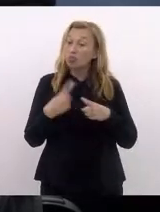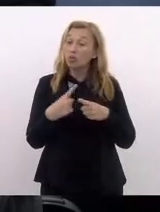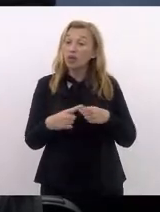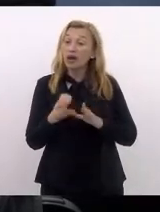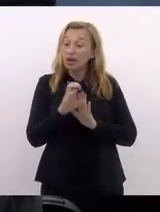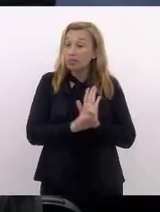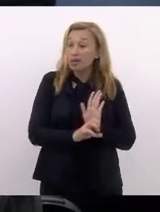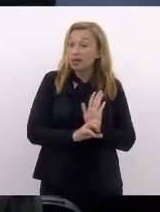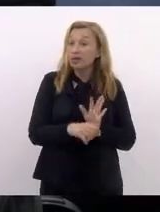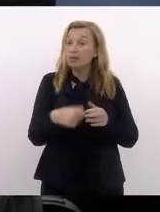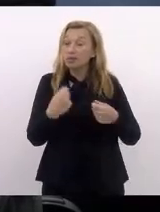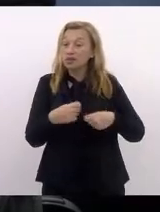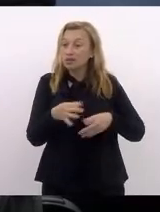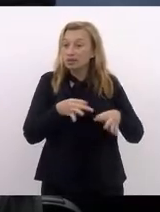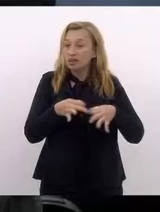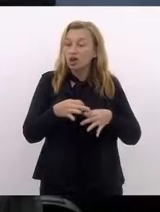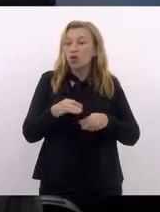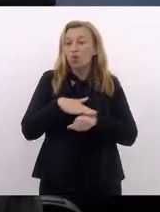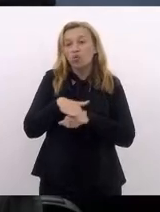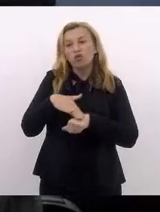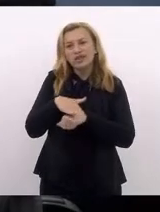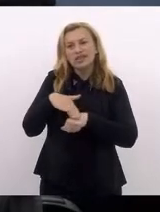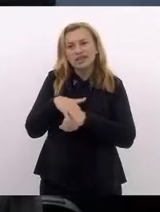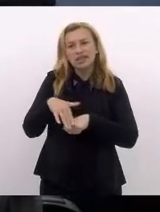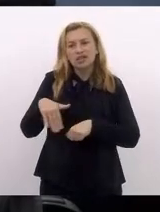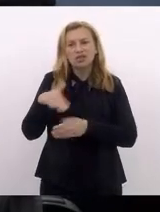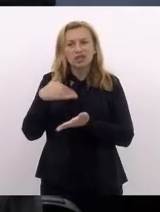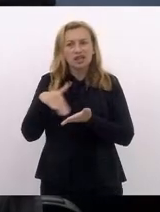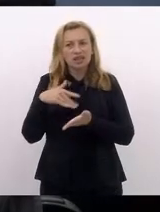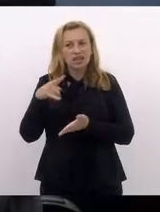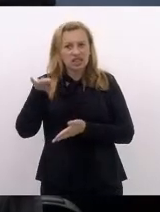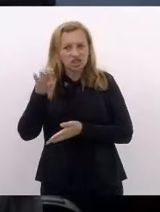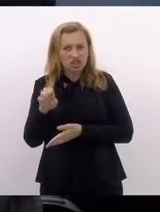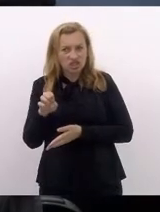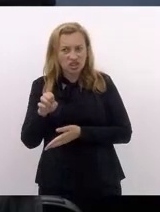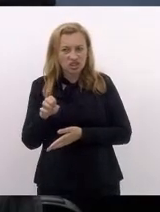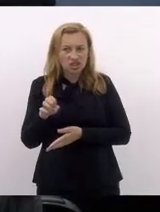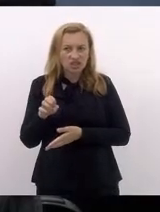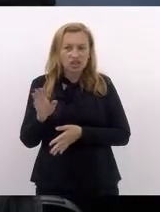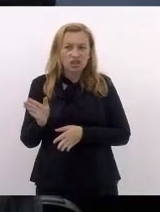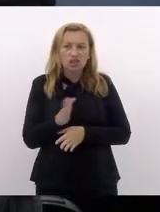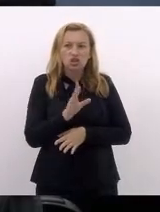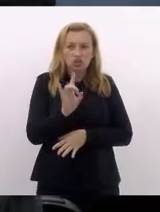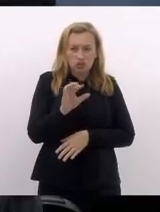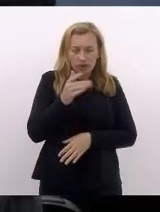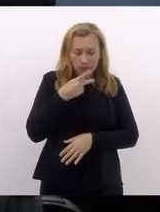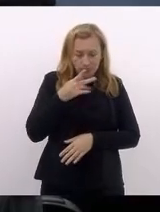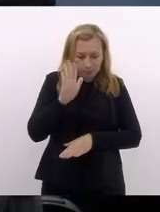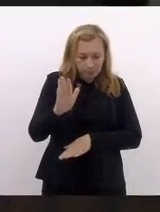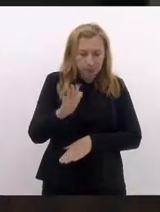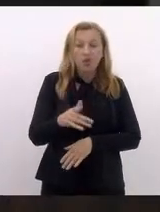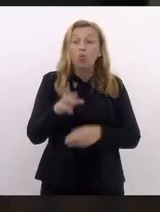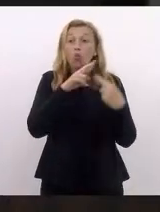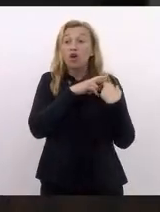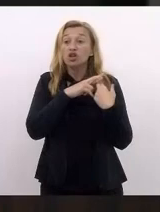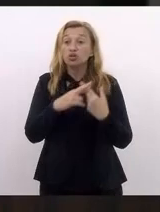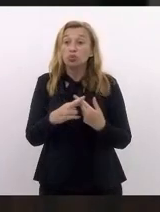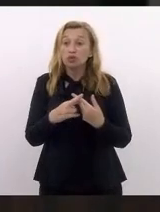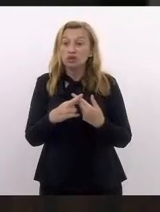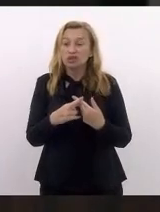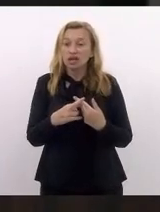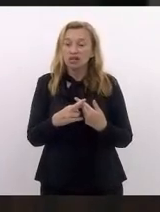que a emenda que precisa ser feita eu conversei a pouco com o secretário Alexandre Valle deixa de sol e tal City fica o responsável